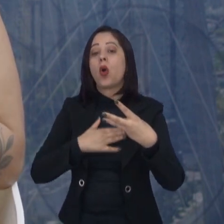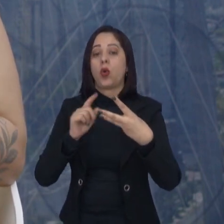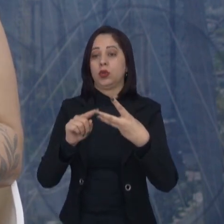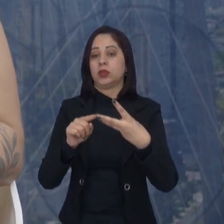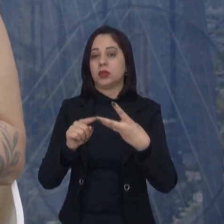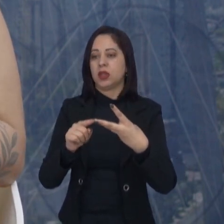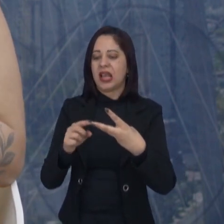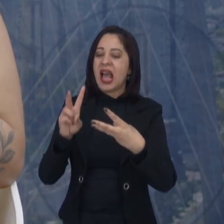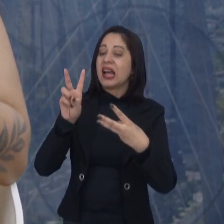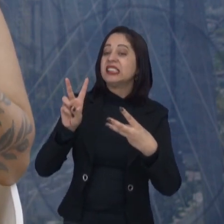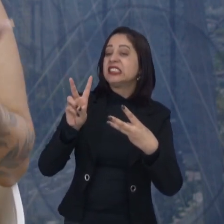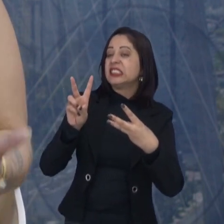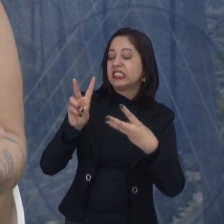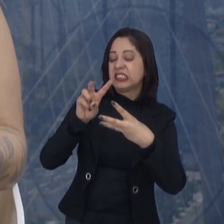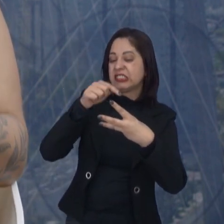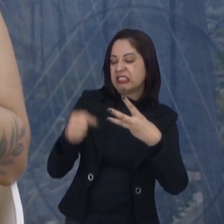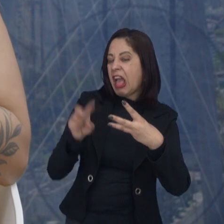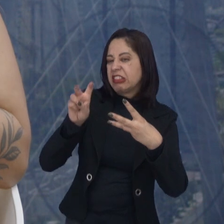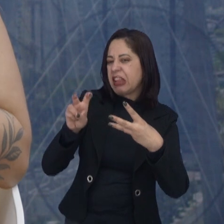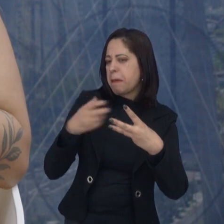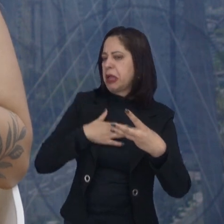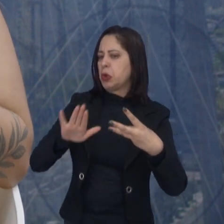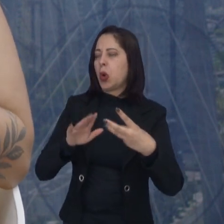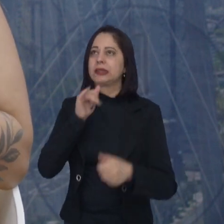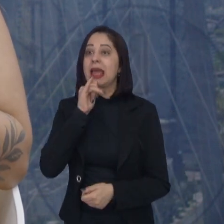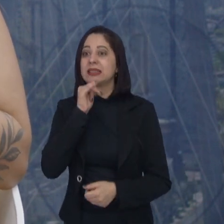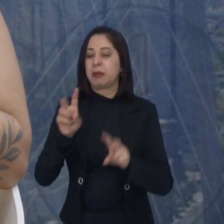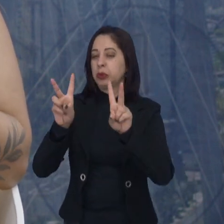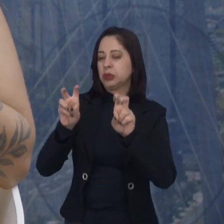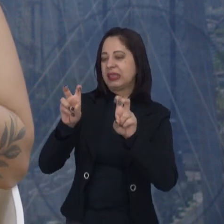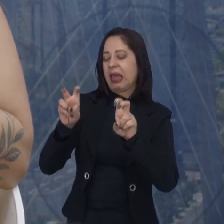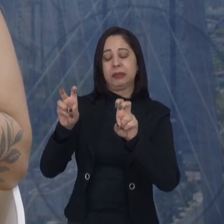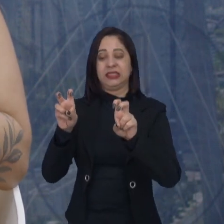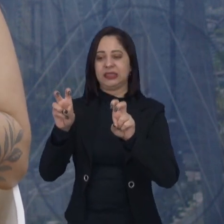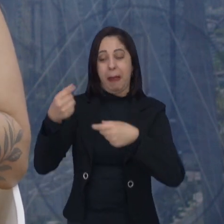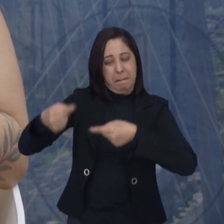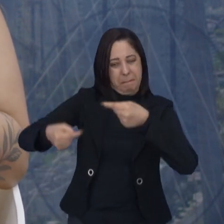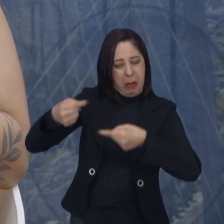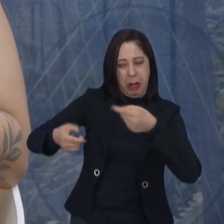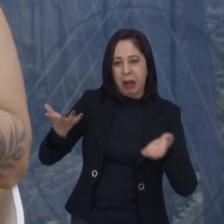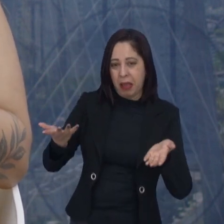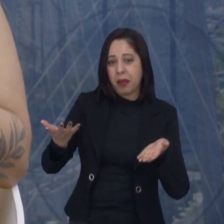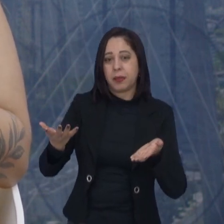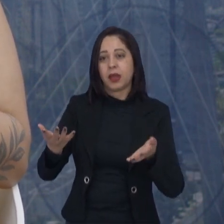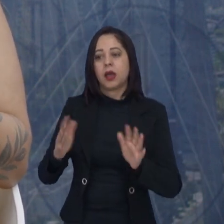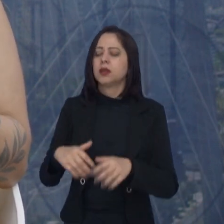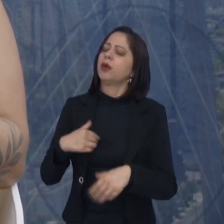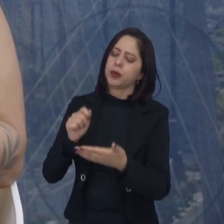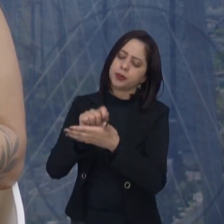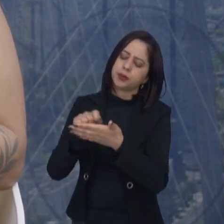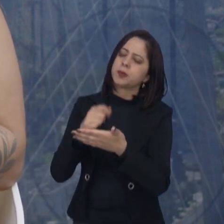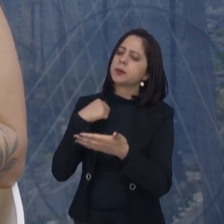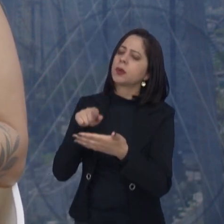que você não gosta, polêmicas que você não falaria, né? Então a gente faz essa lista para entender quem é essa pessoa e aí a gente vai construir